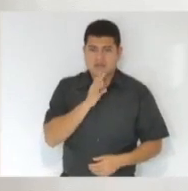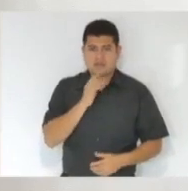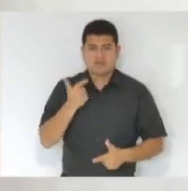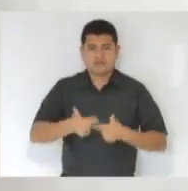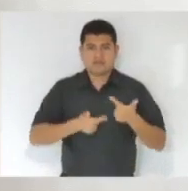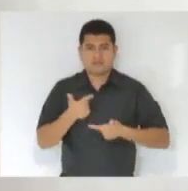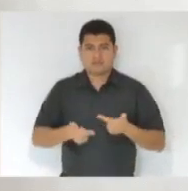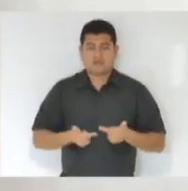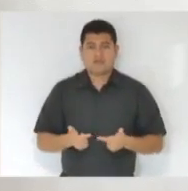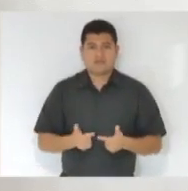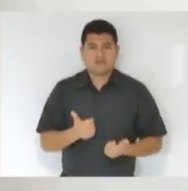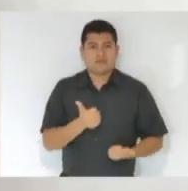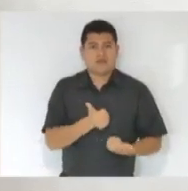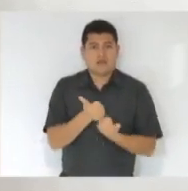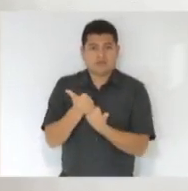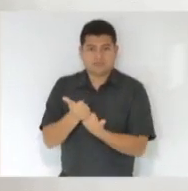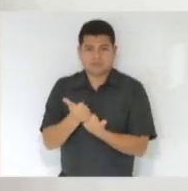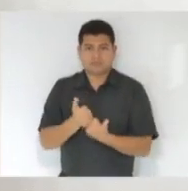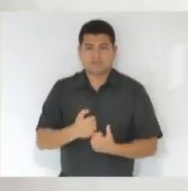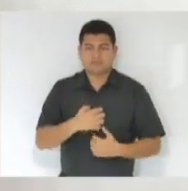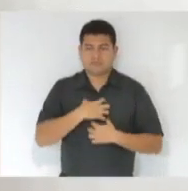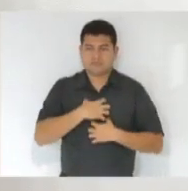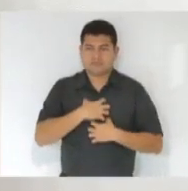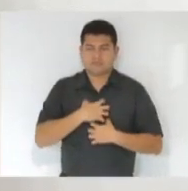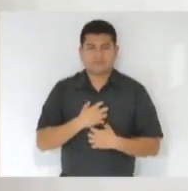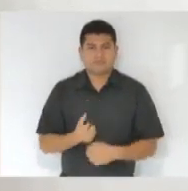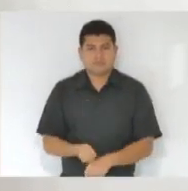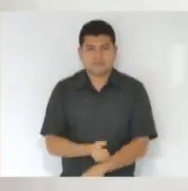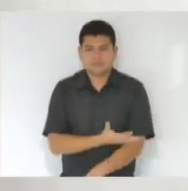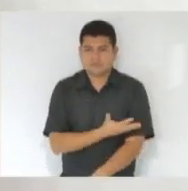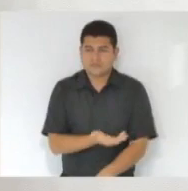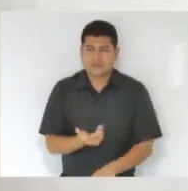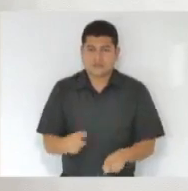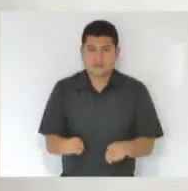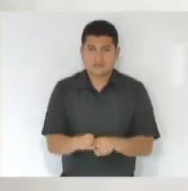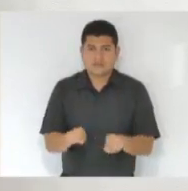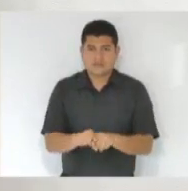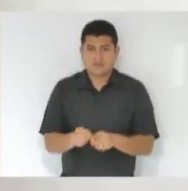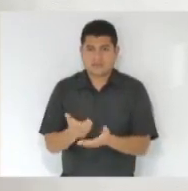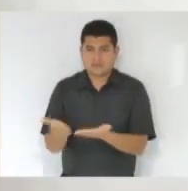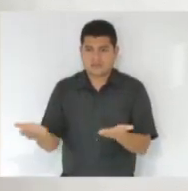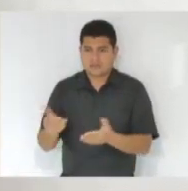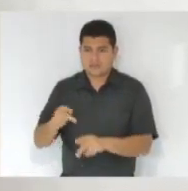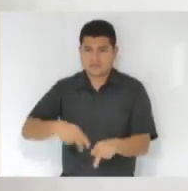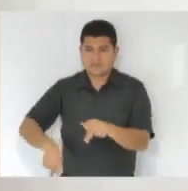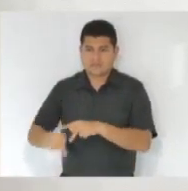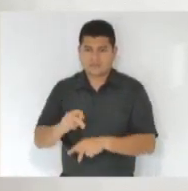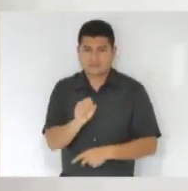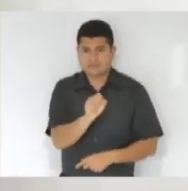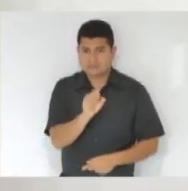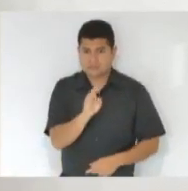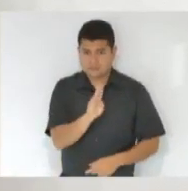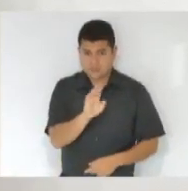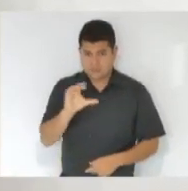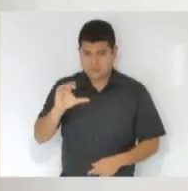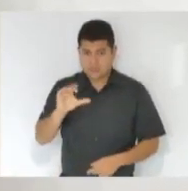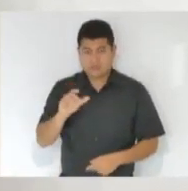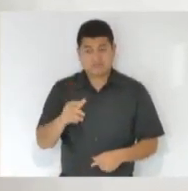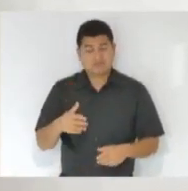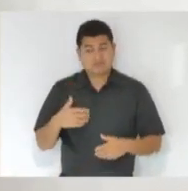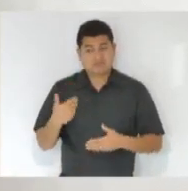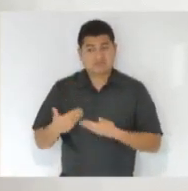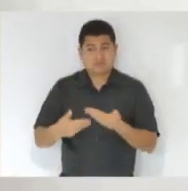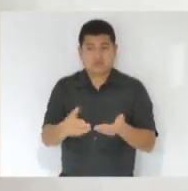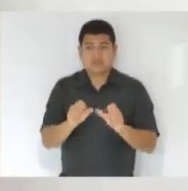emocional aos munícipes de Balneário Camboriú. E, quem sabe, nós possamos replicar esse trabalho às